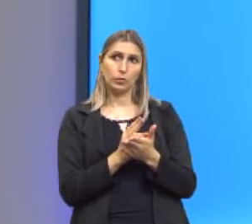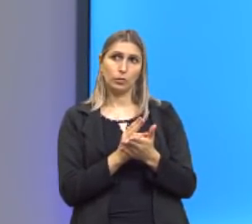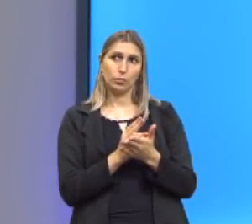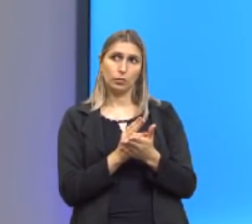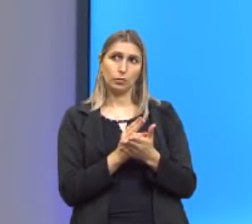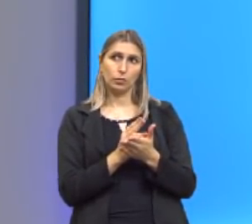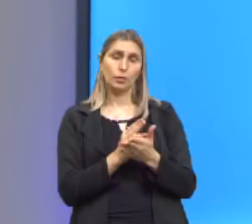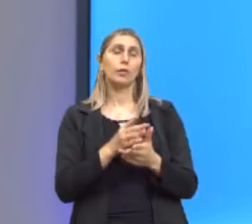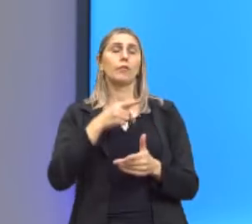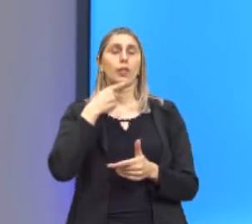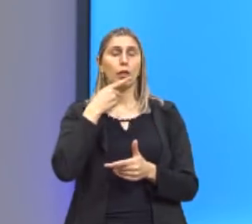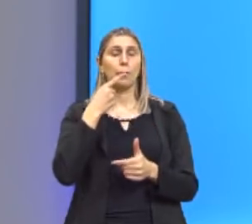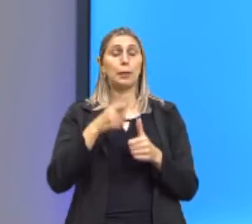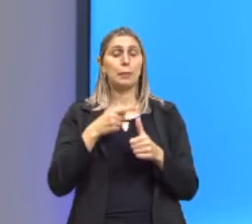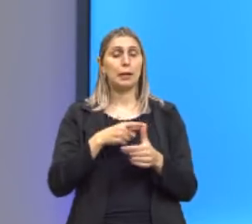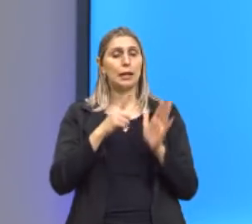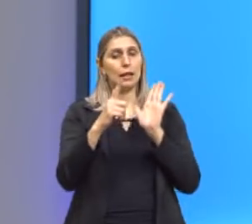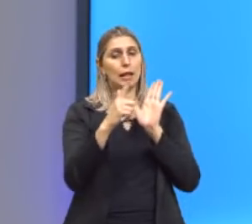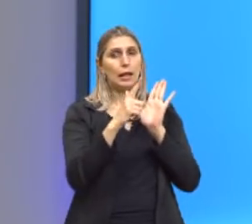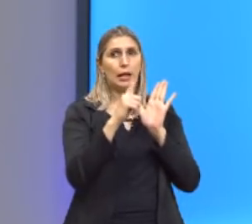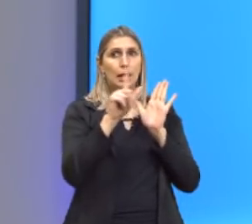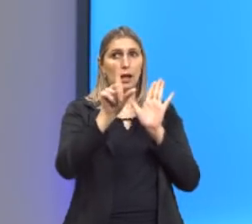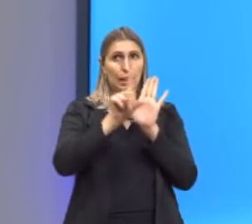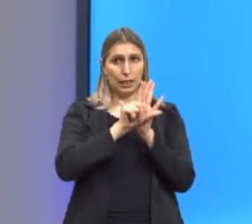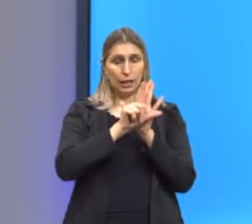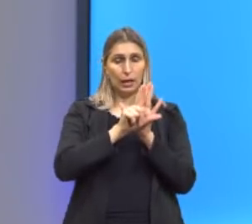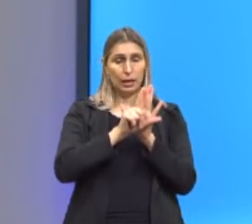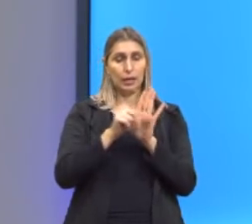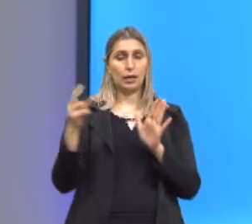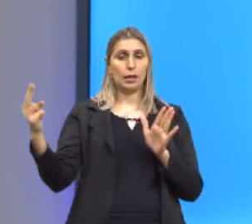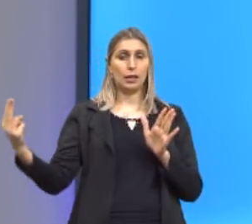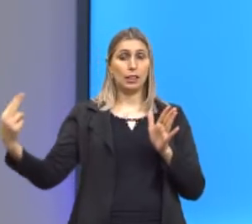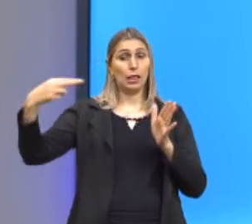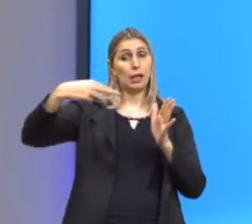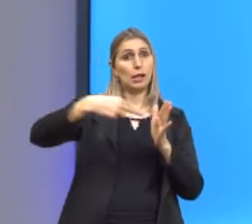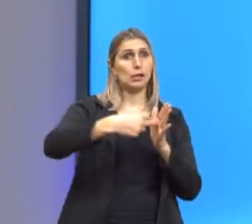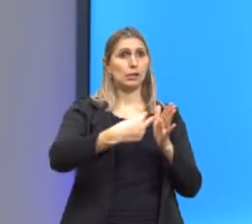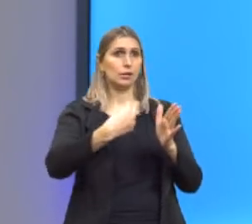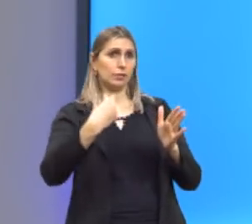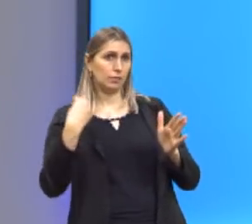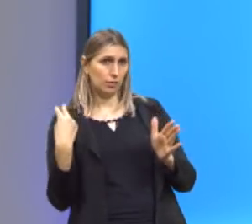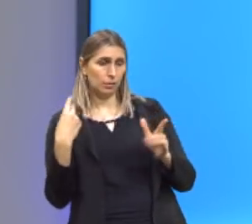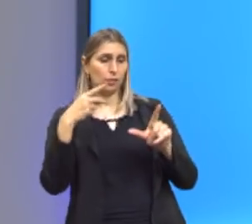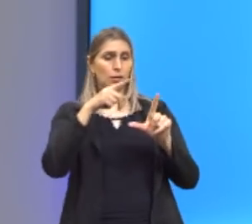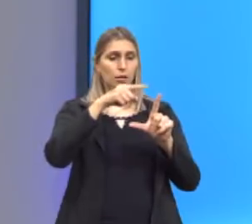lei da reflexão. A primeira lei da reflexão, né, diz que o